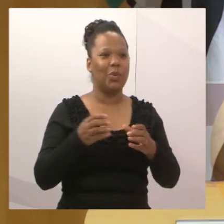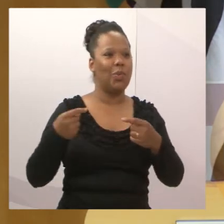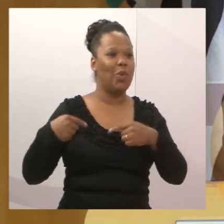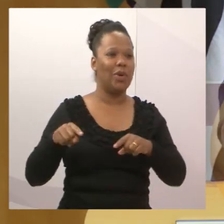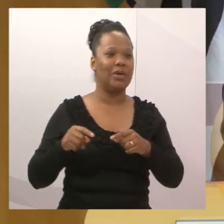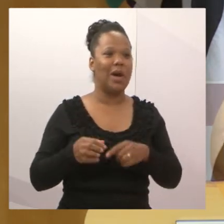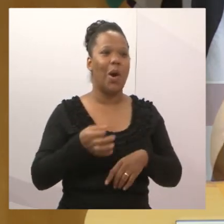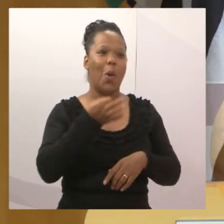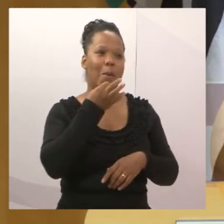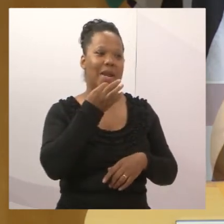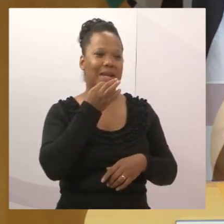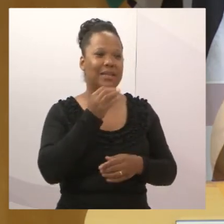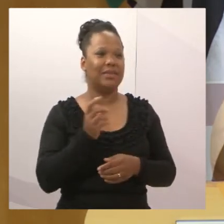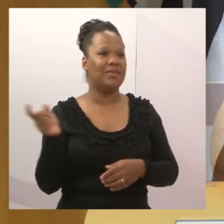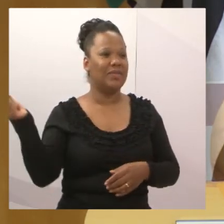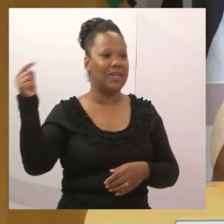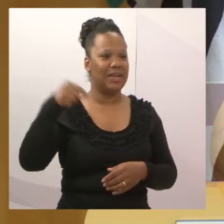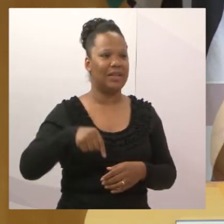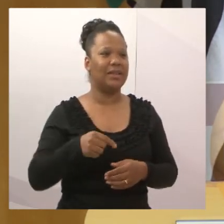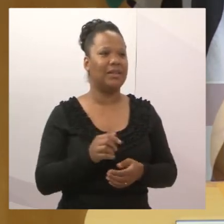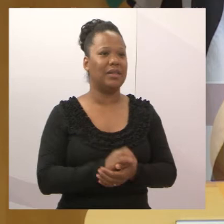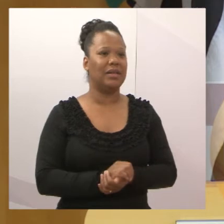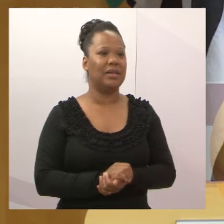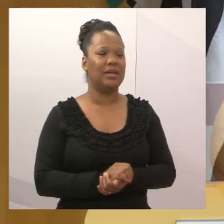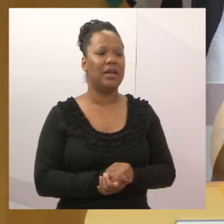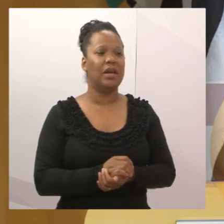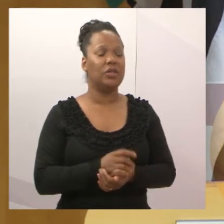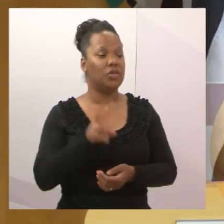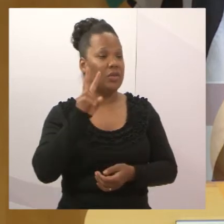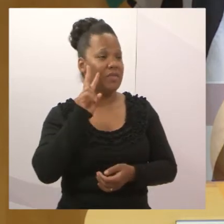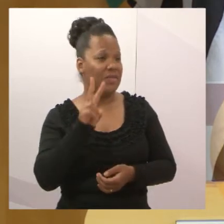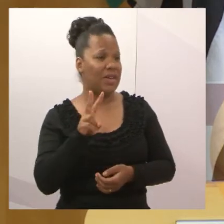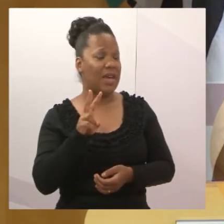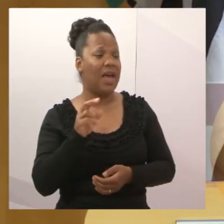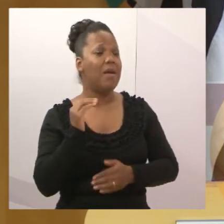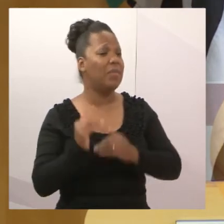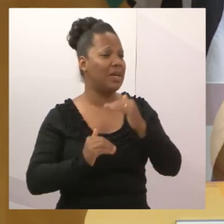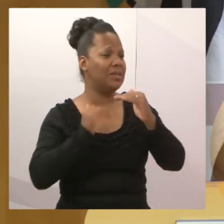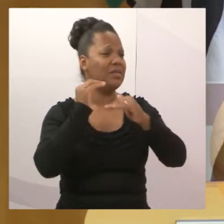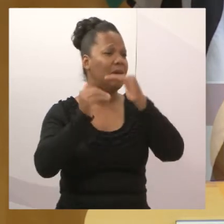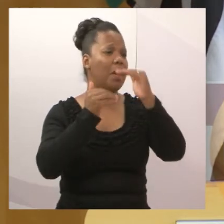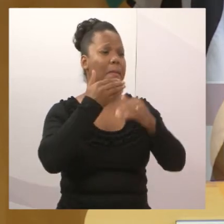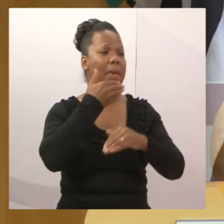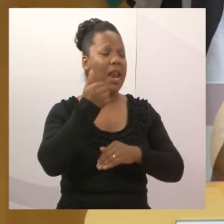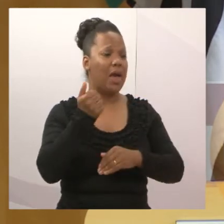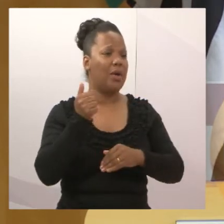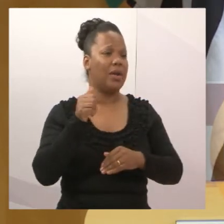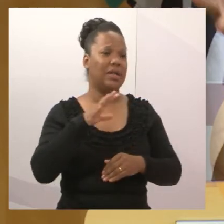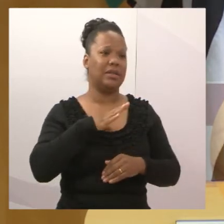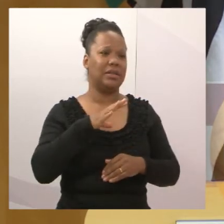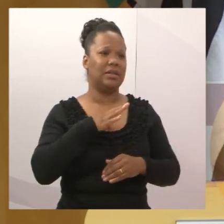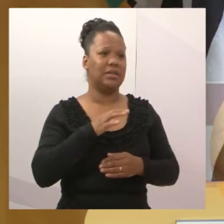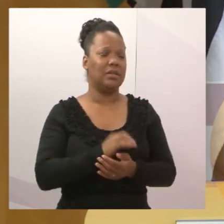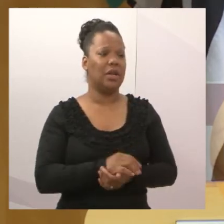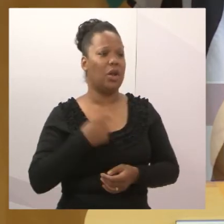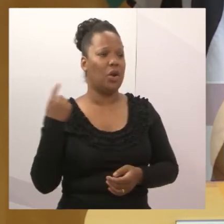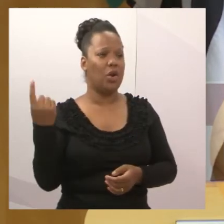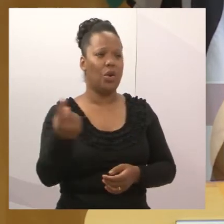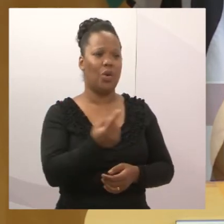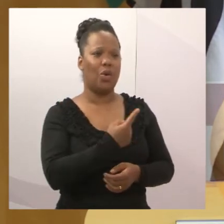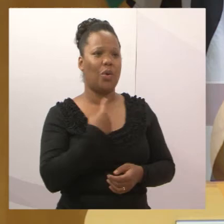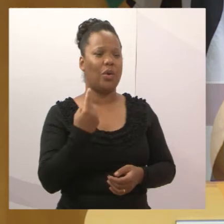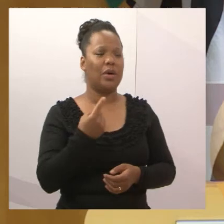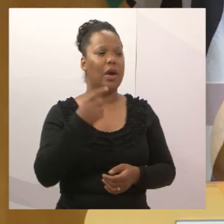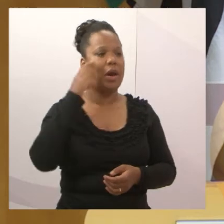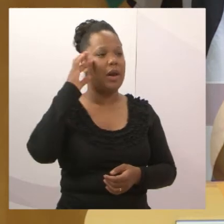propostas, sugestões que traz aqui para essa casa, o que a gente vê é para crescer e melhorar mais a cidade. Basta a gente começar